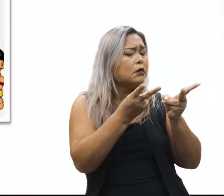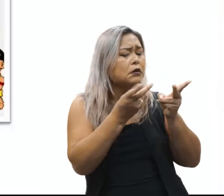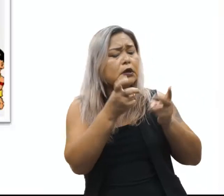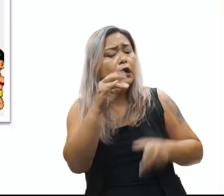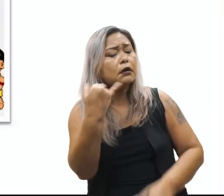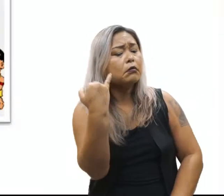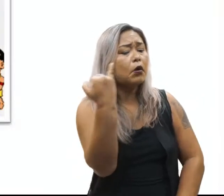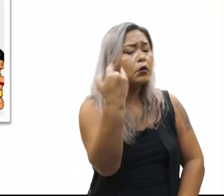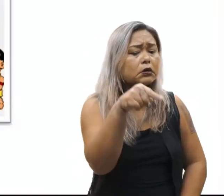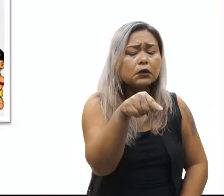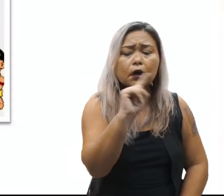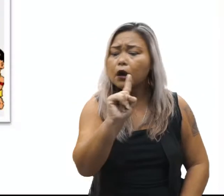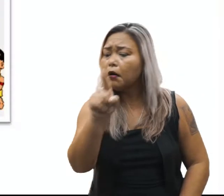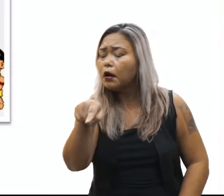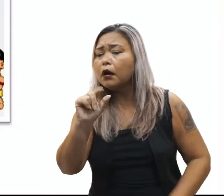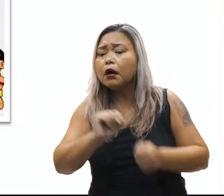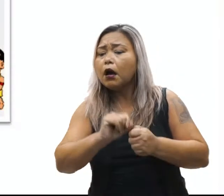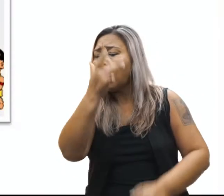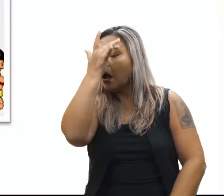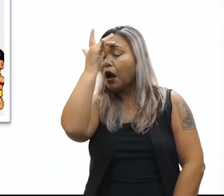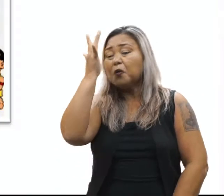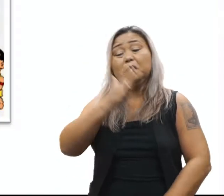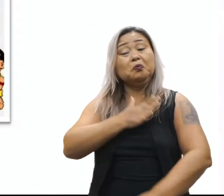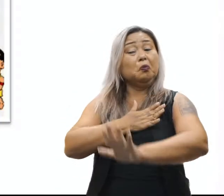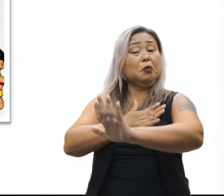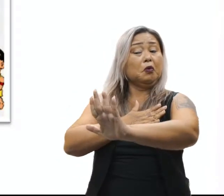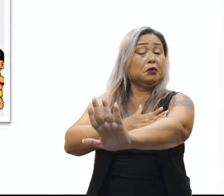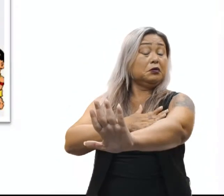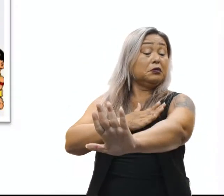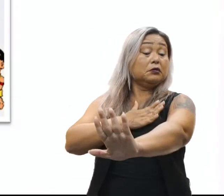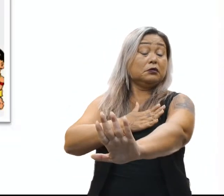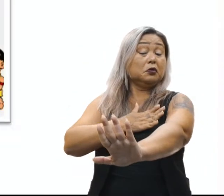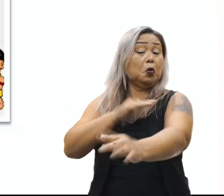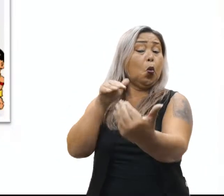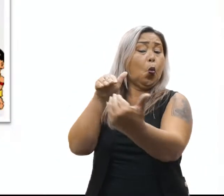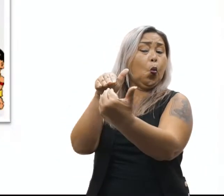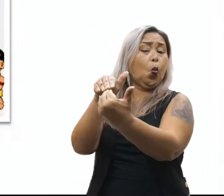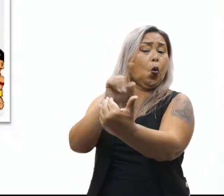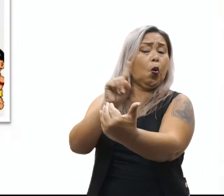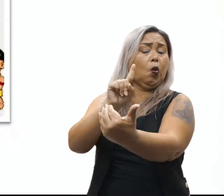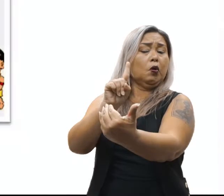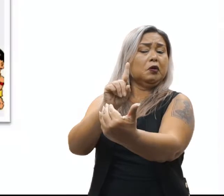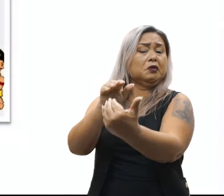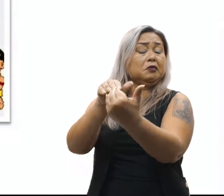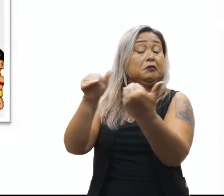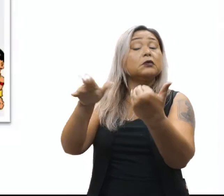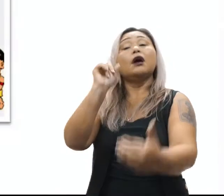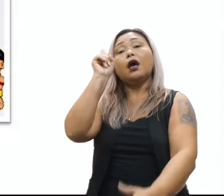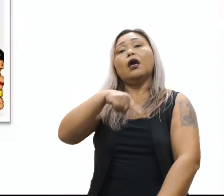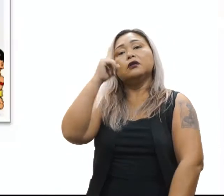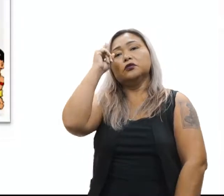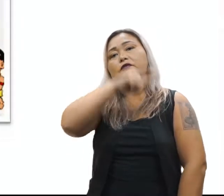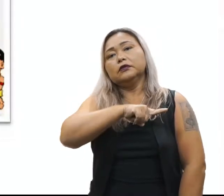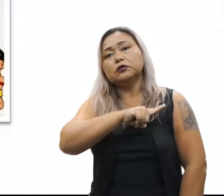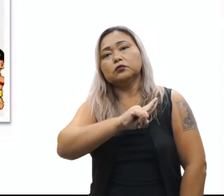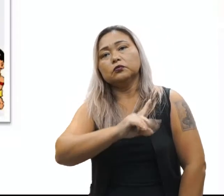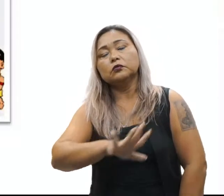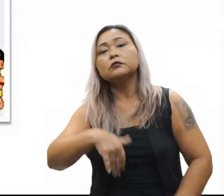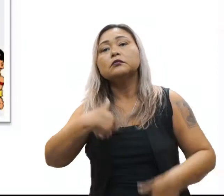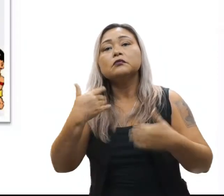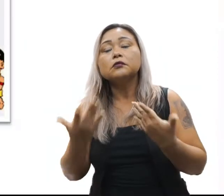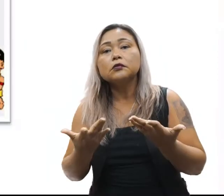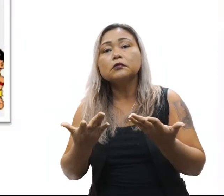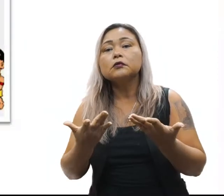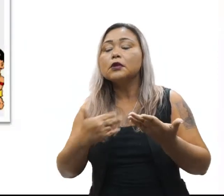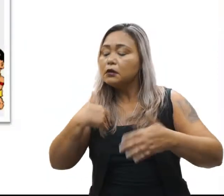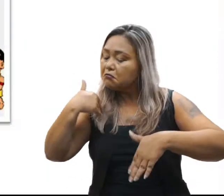importância, às vezes, em pessoas que você não gosta, você não concorda, é difícil, né? Então, nesse